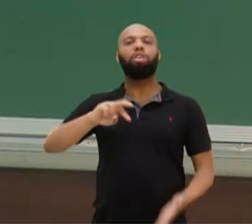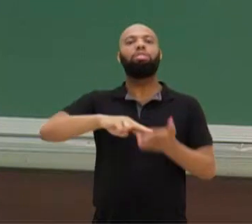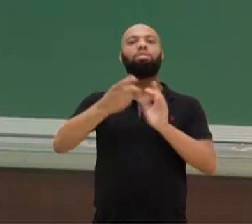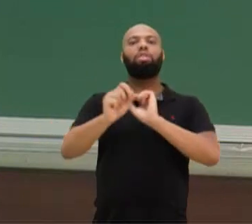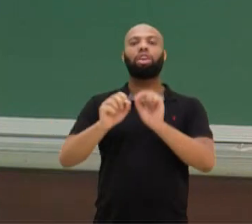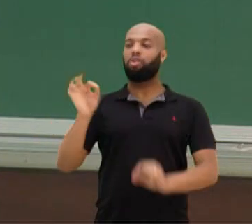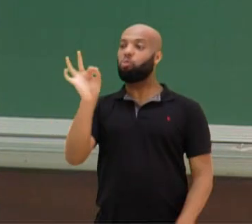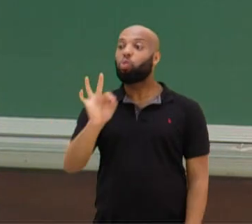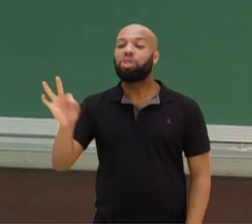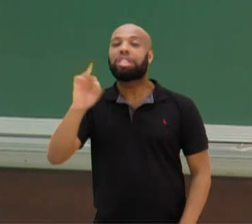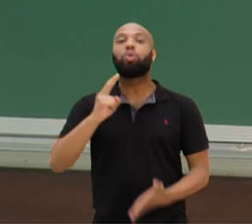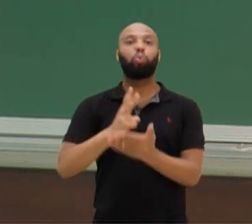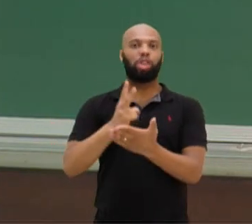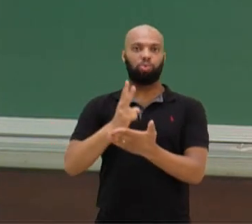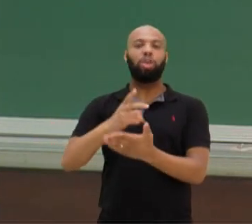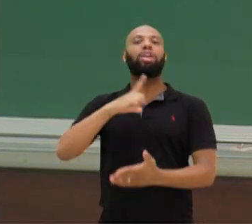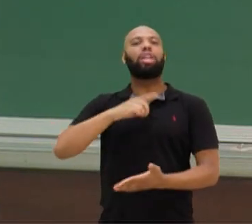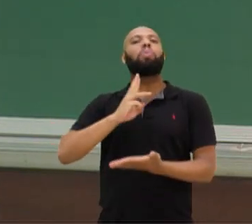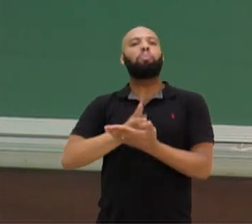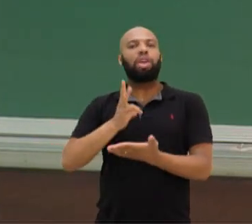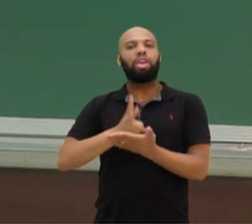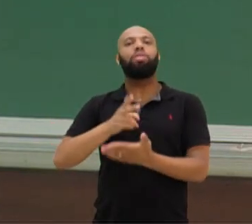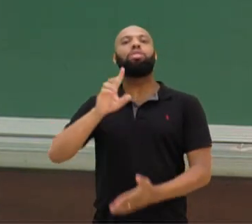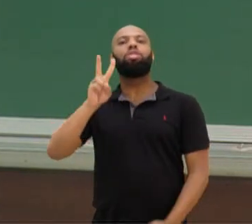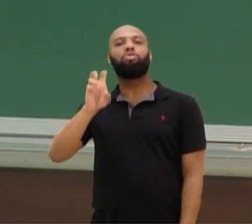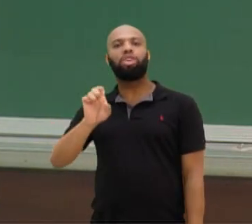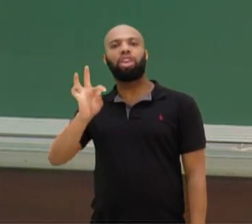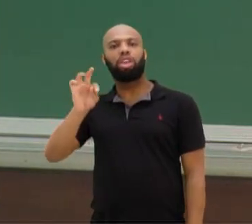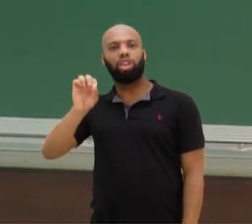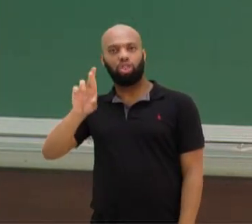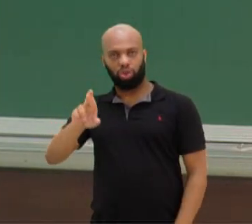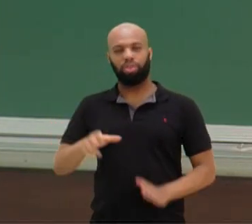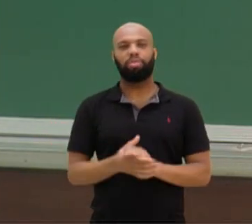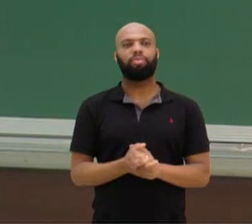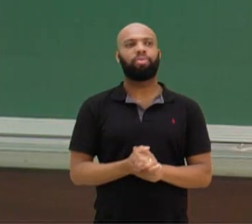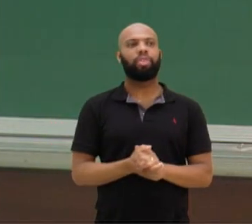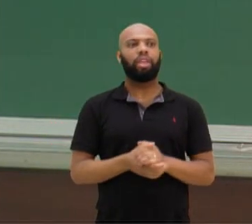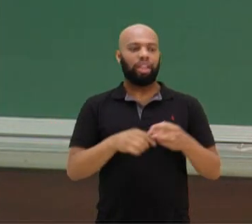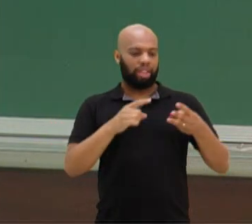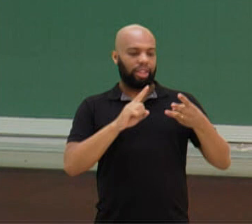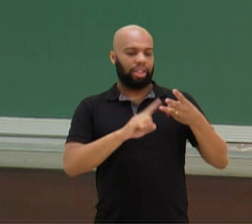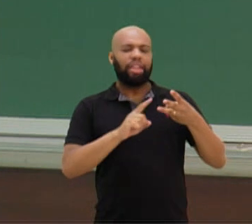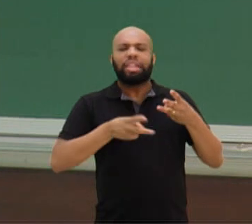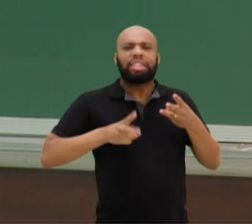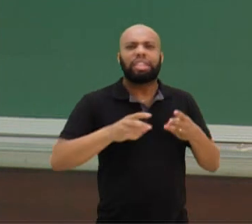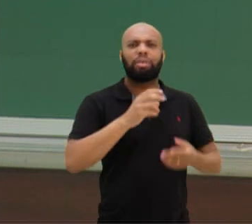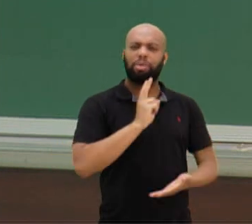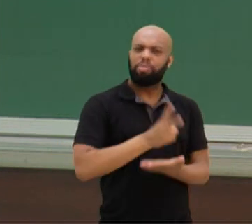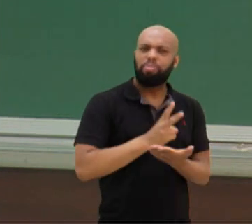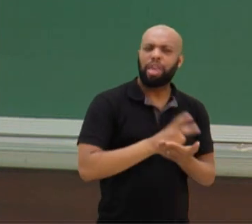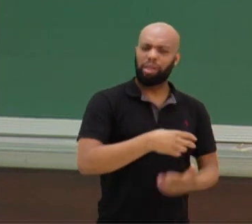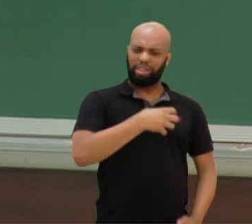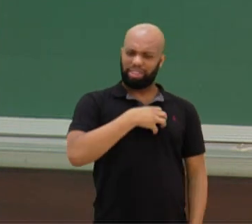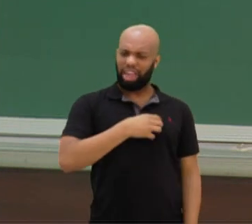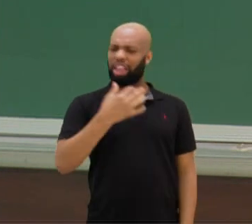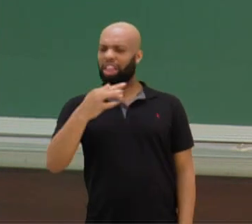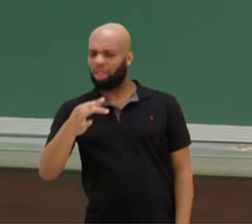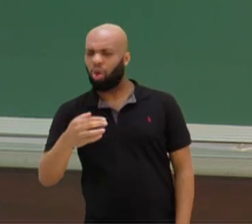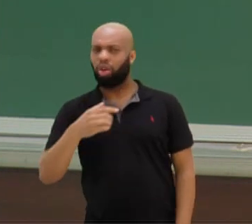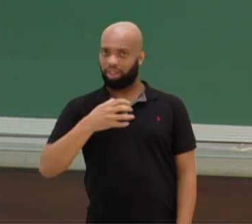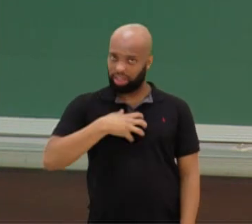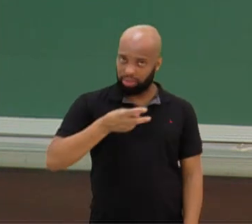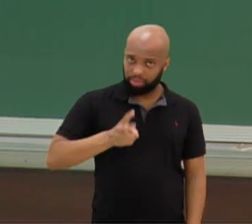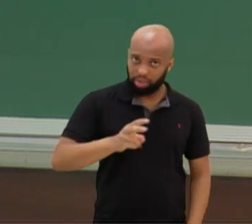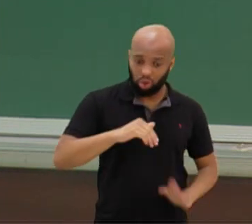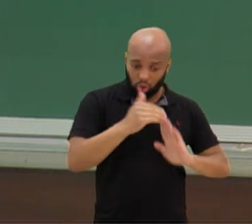aegypti, tá? Então eles apresentam o mesmo vetor. Apresentam sempre os mesmos sintomas? Até apresentam sintomas parecidos, mas não